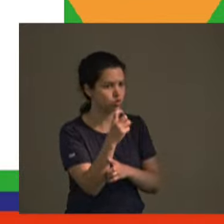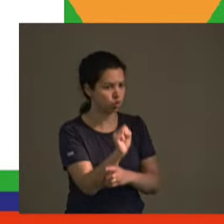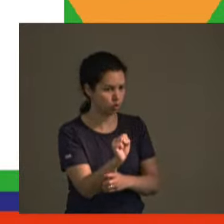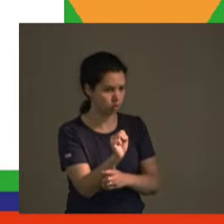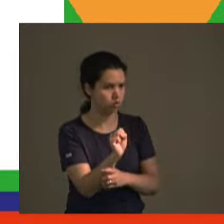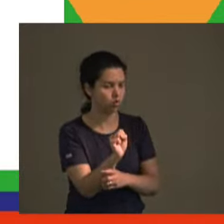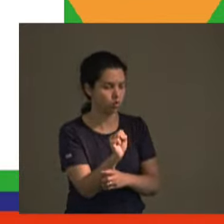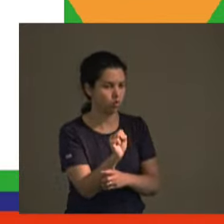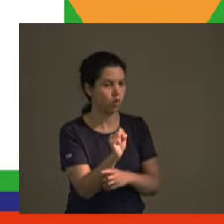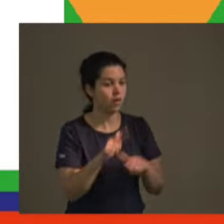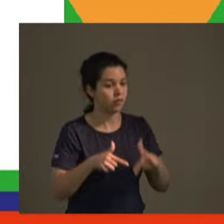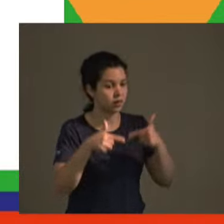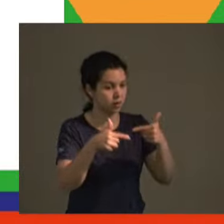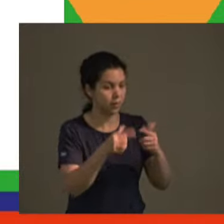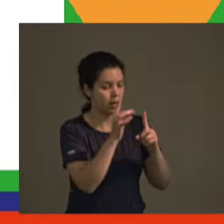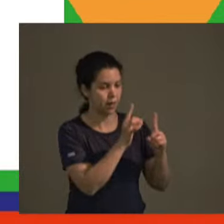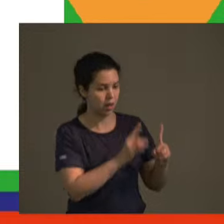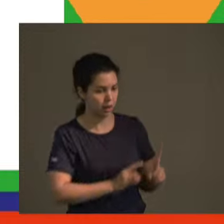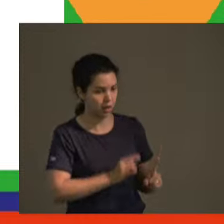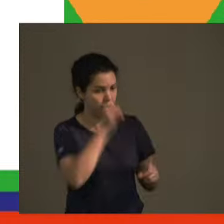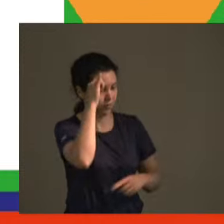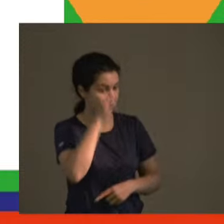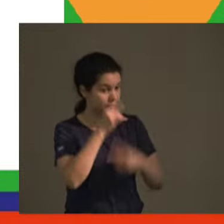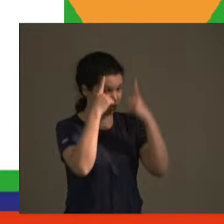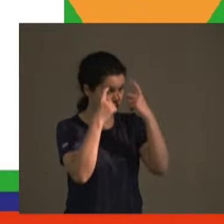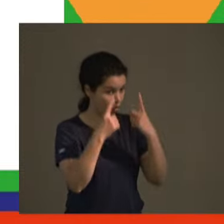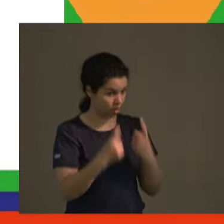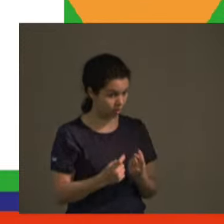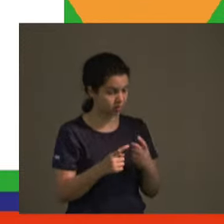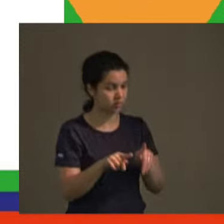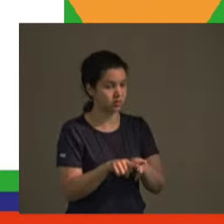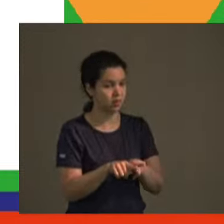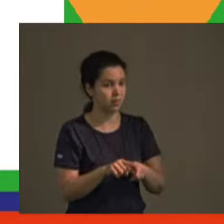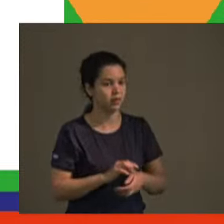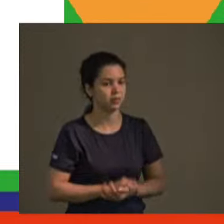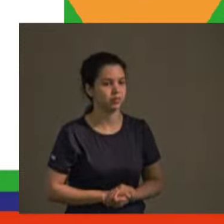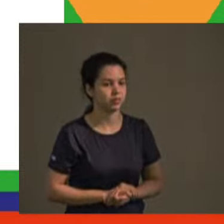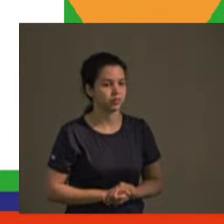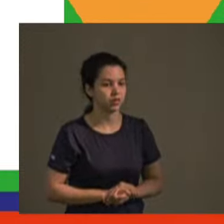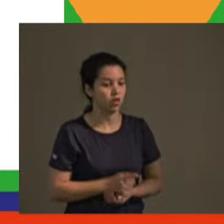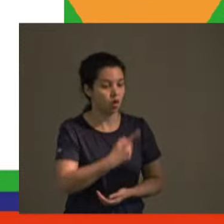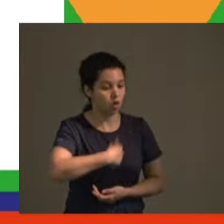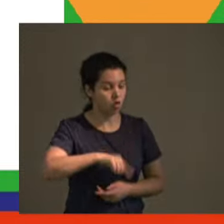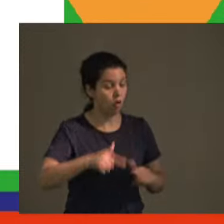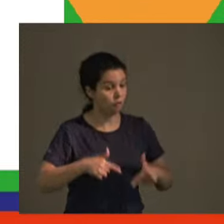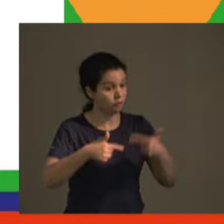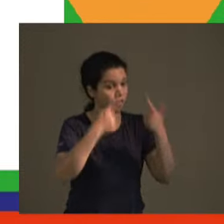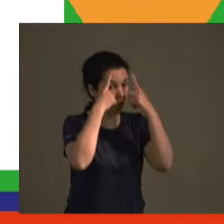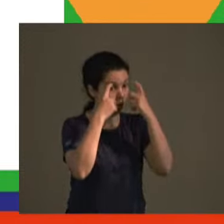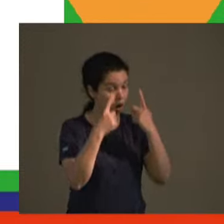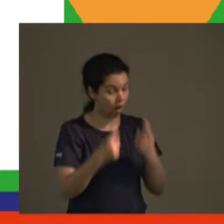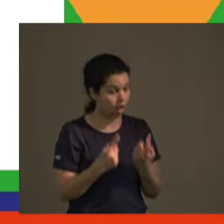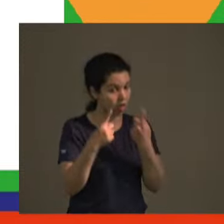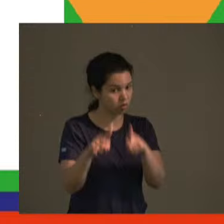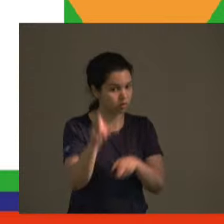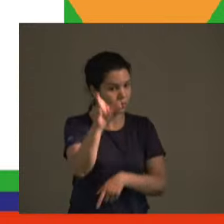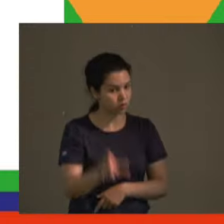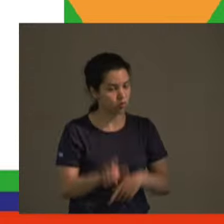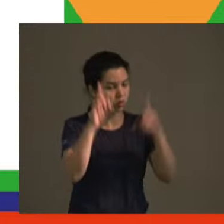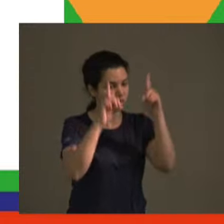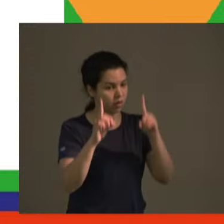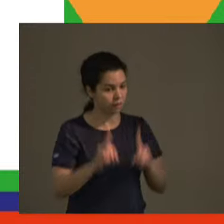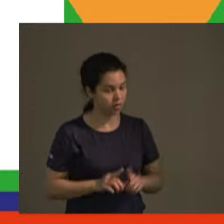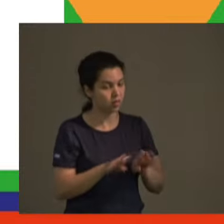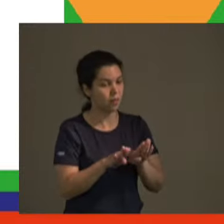capacitismo e à violência, enfrentar a violência, que é a descrição desse eixo, enfrentar a violência contra pessoas com deficiência e o